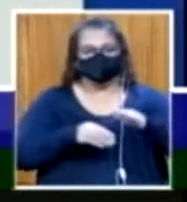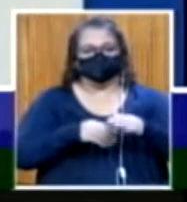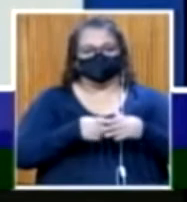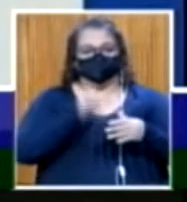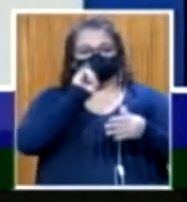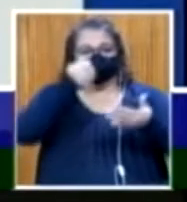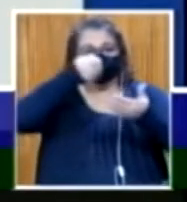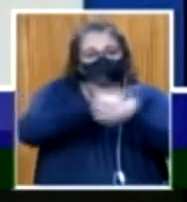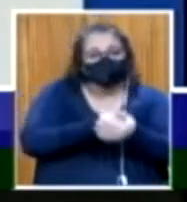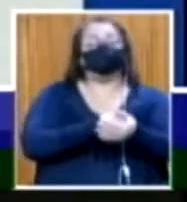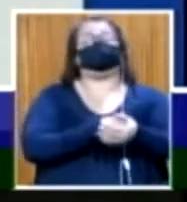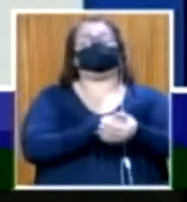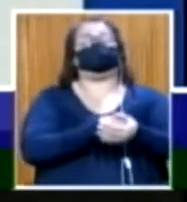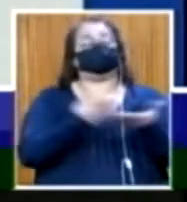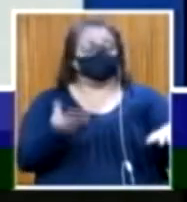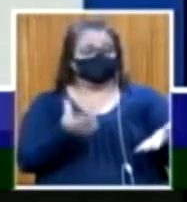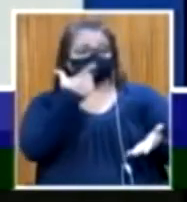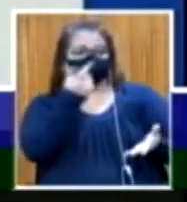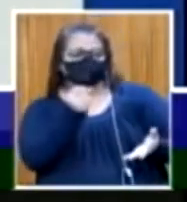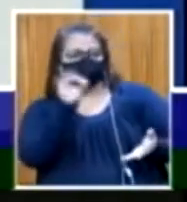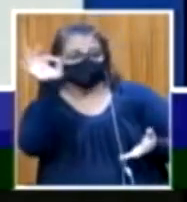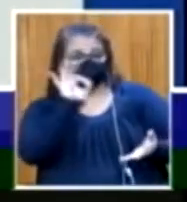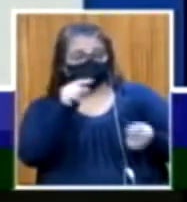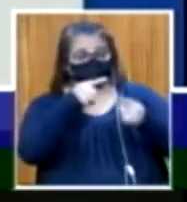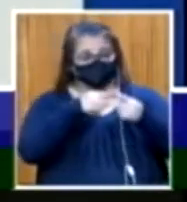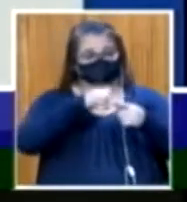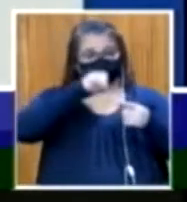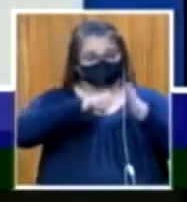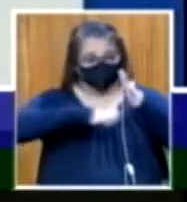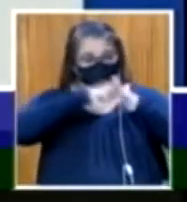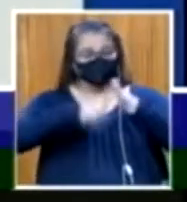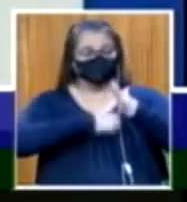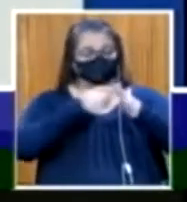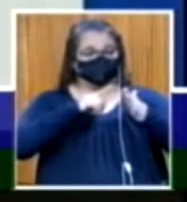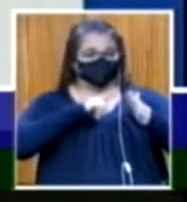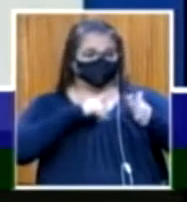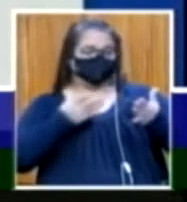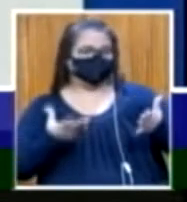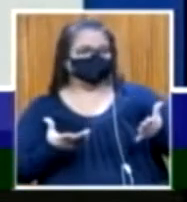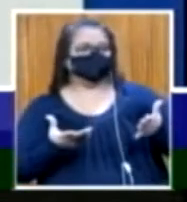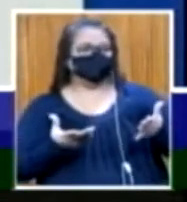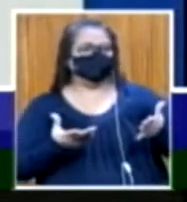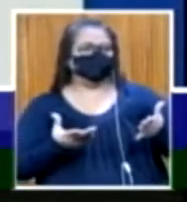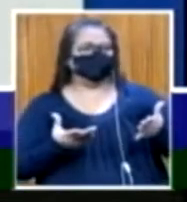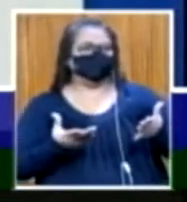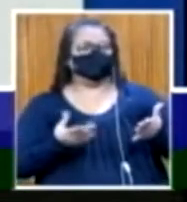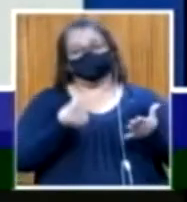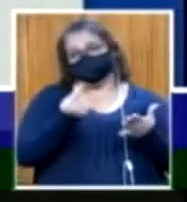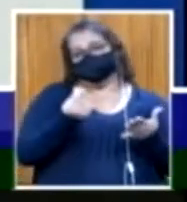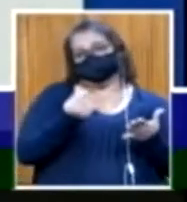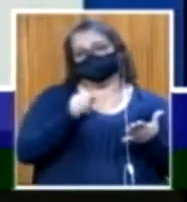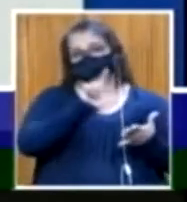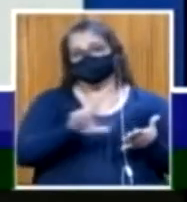em 20% a tributação. Porque quando ele recebe na pessoa jurídica e destina esse